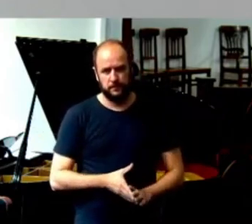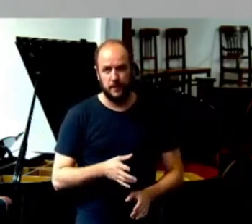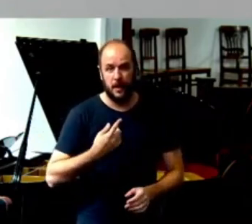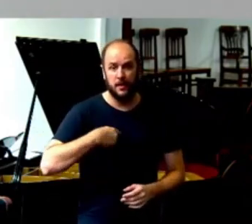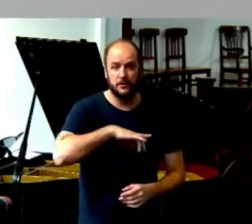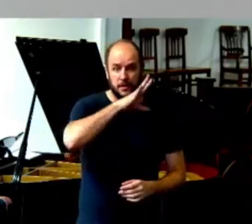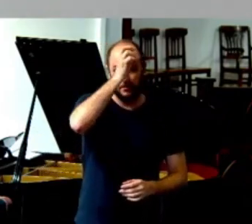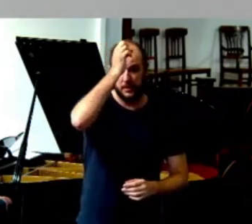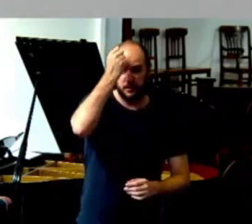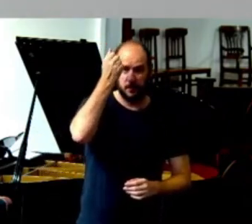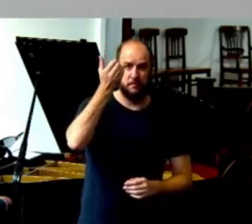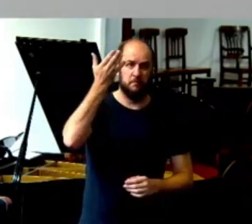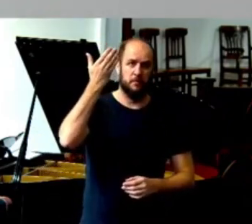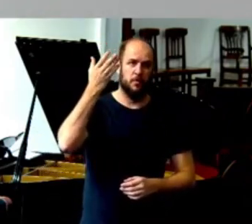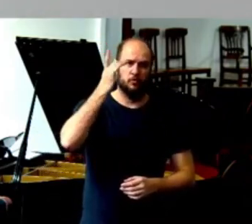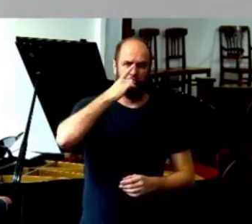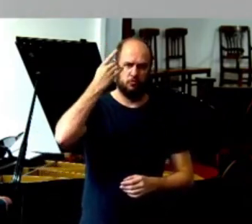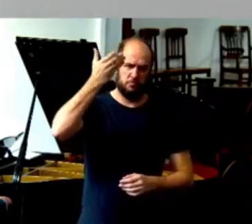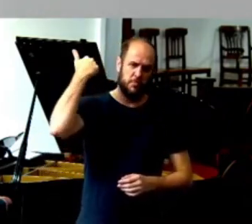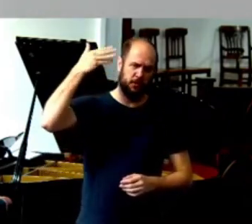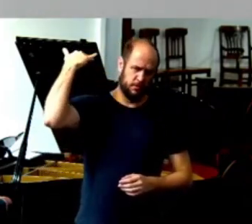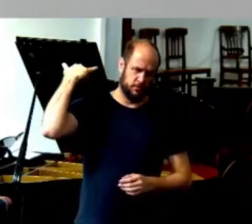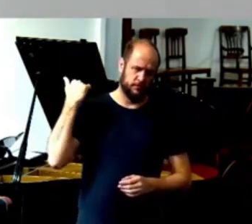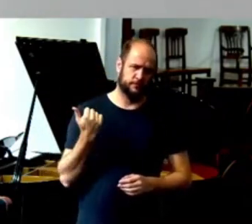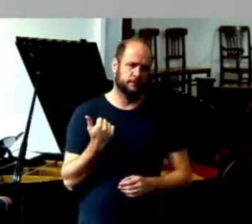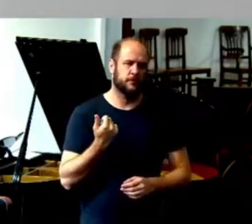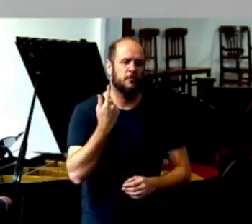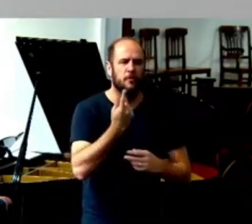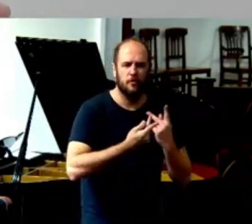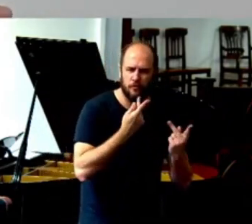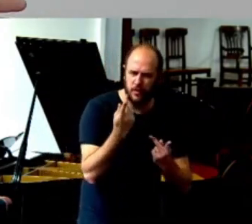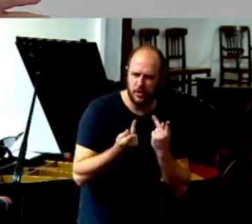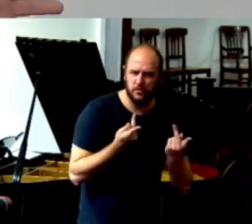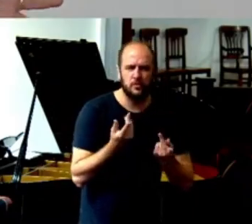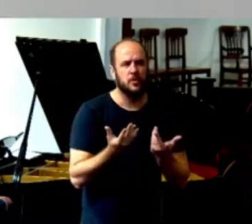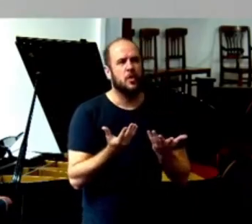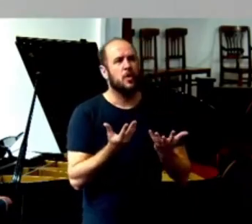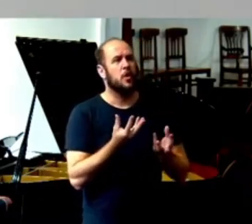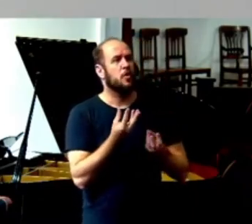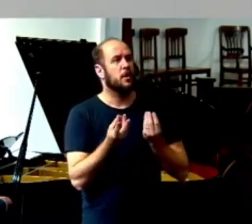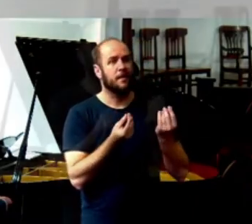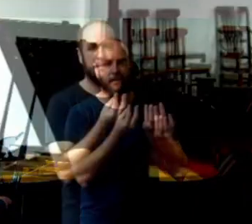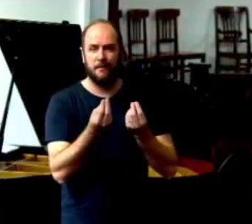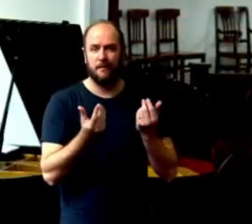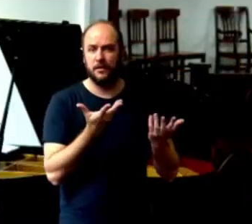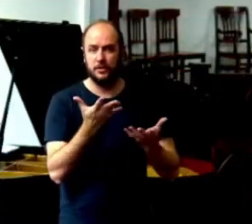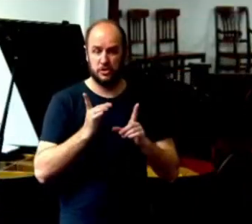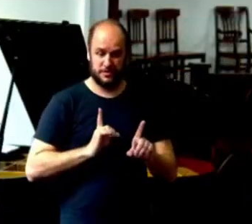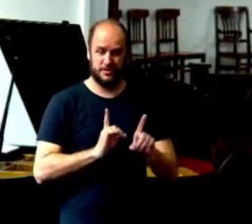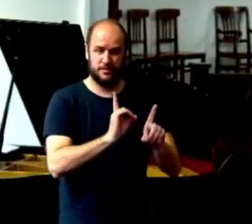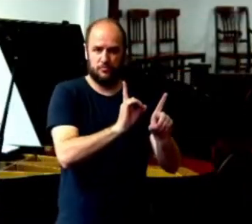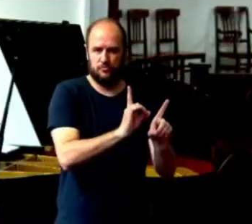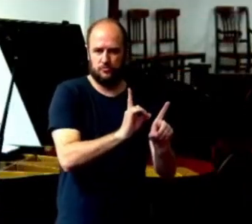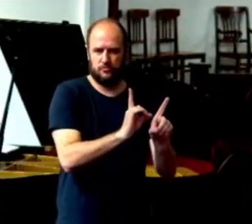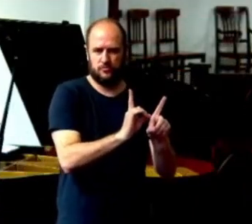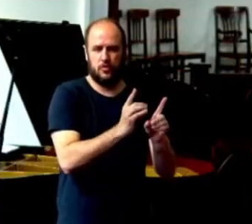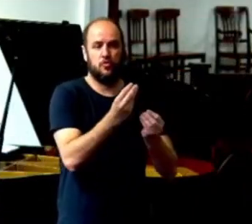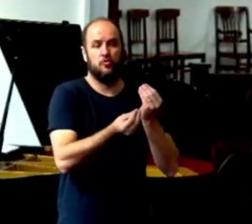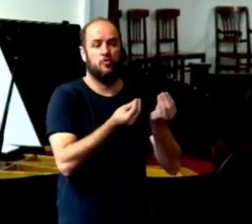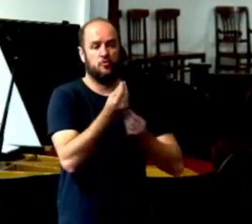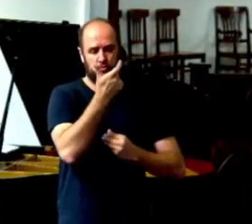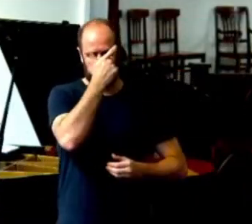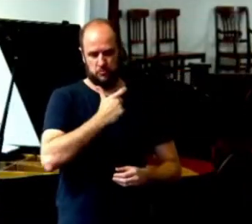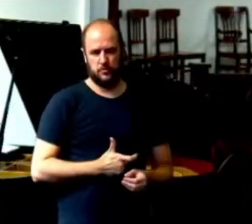no capítulo 5, de forma enfática a respeito das características dos discípulos de